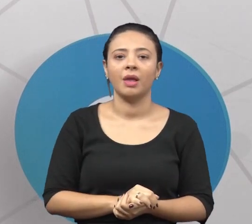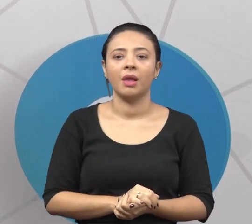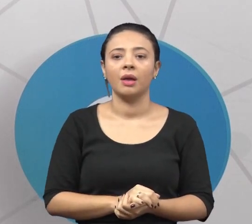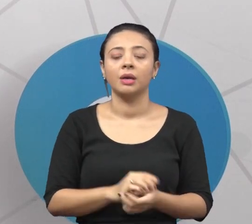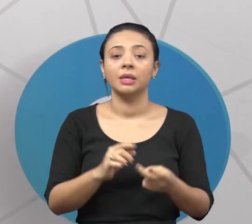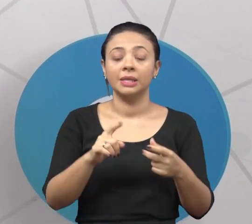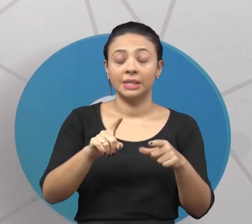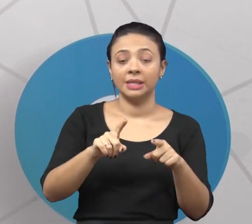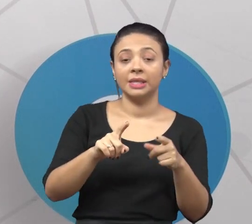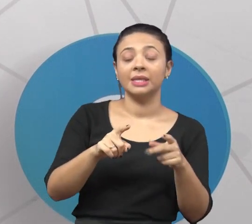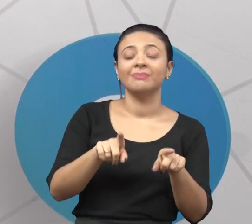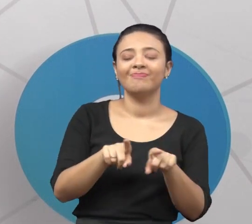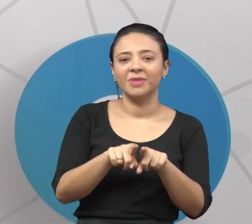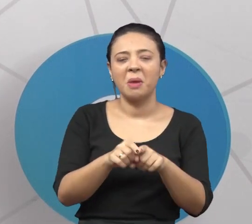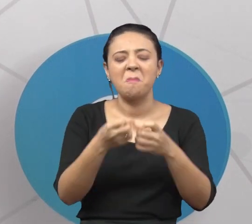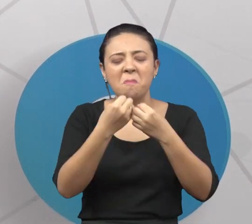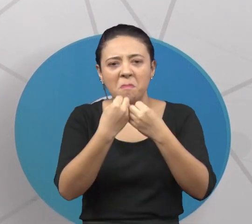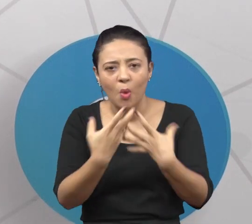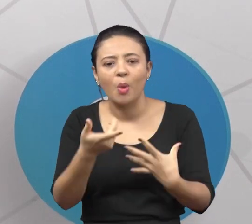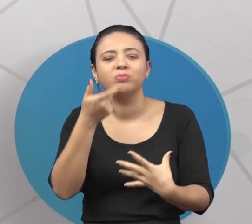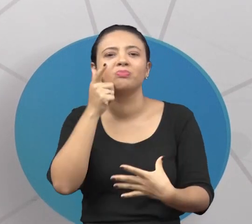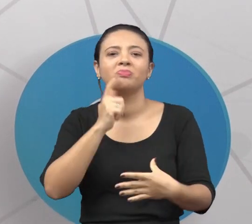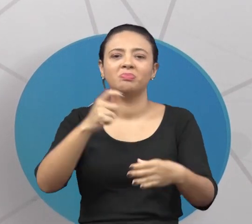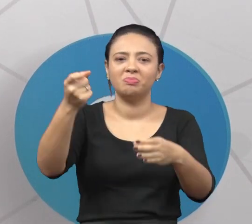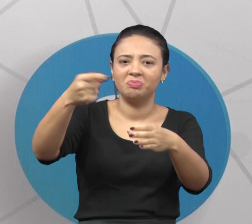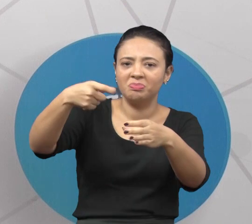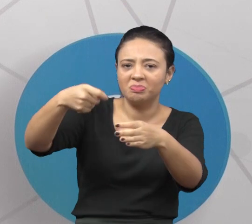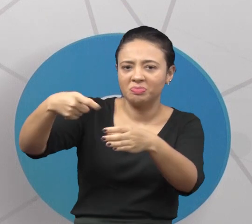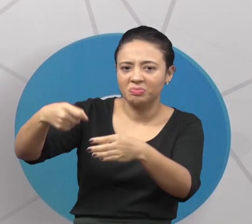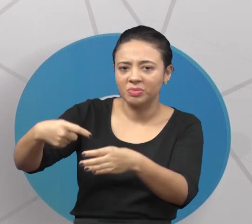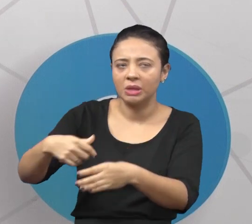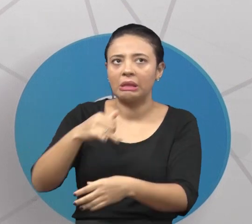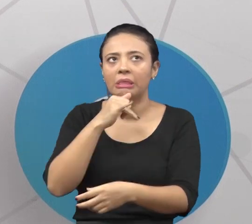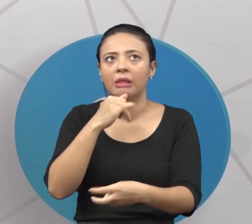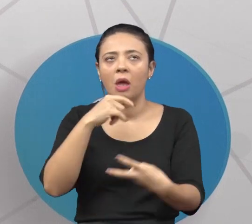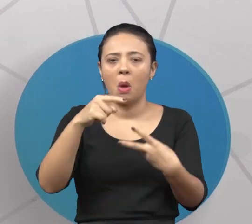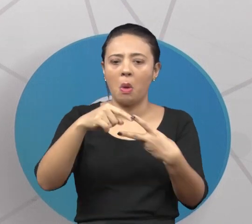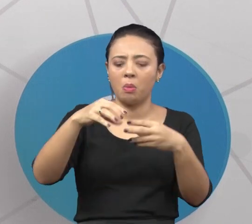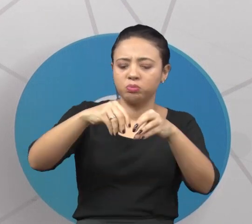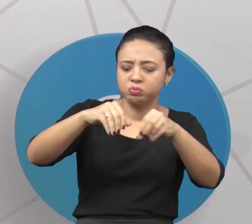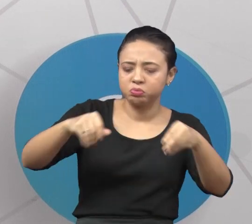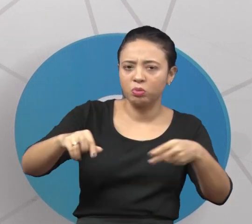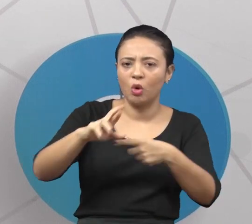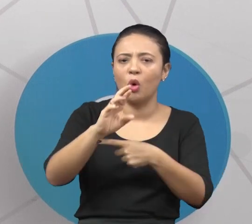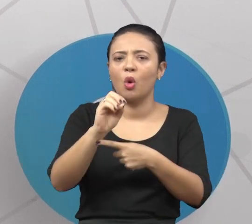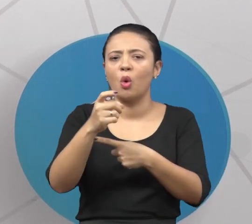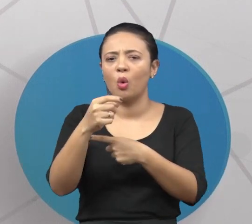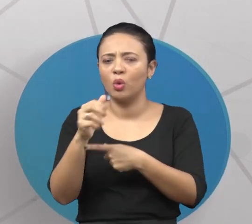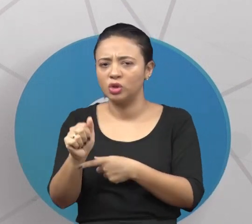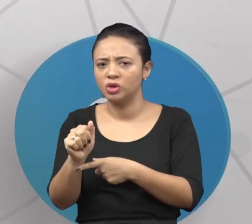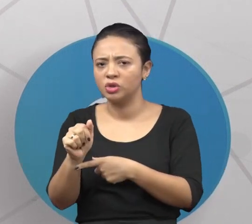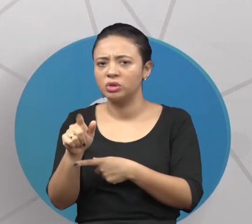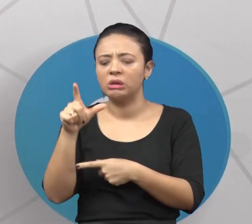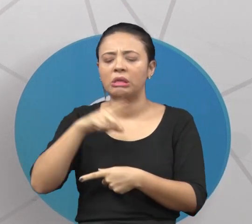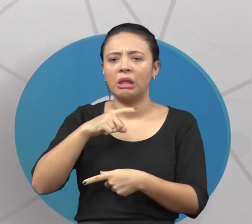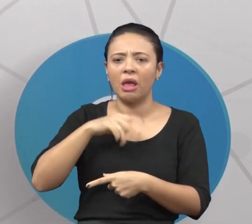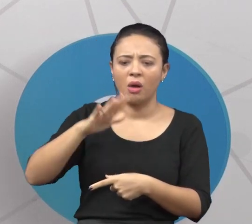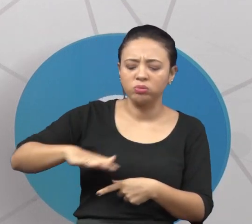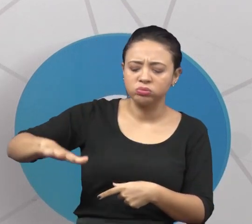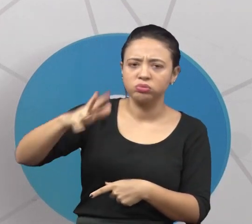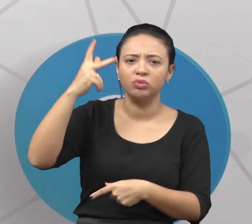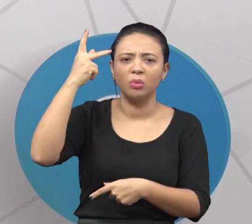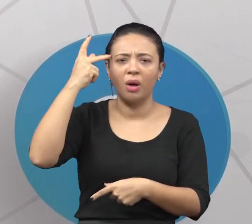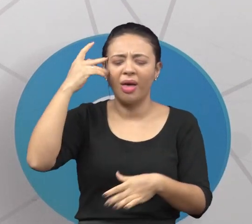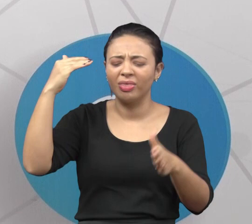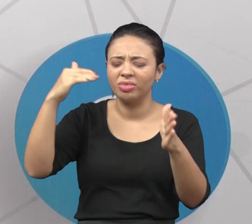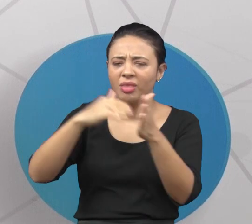e bastante fértil, pessoal. Você pega aí terra roxa do estado de São Paulo, tá? Até o sul do Brasil, ou seja,